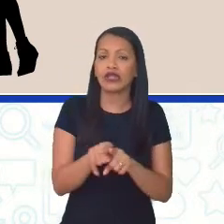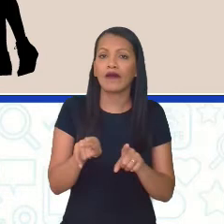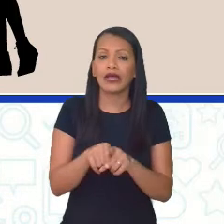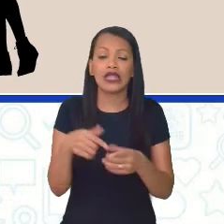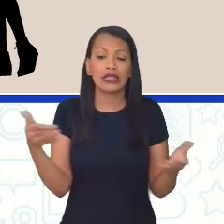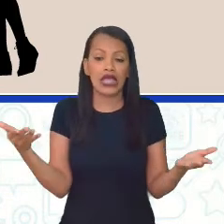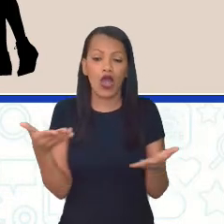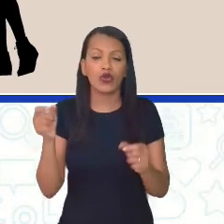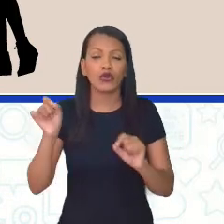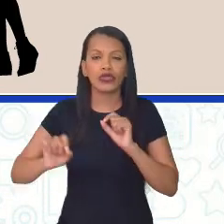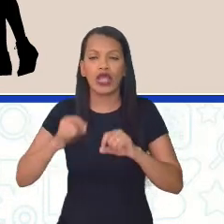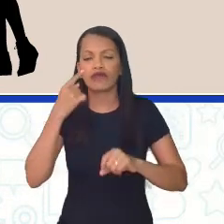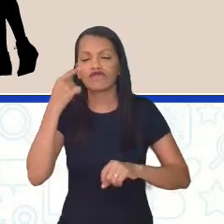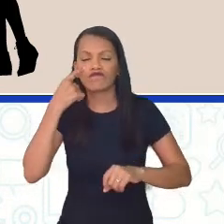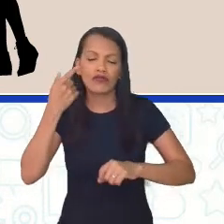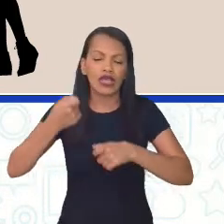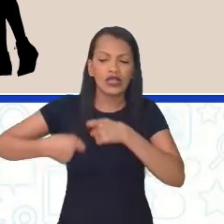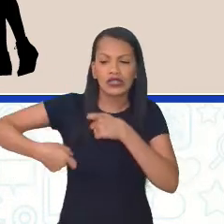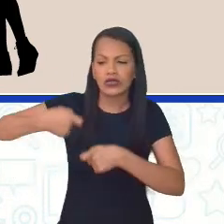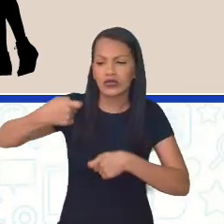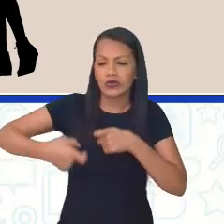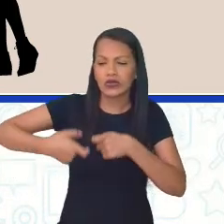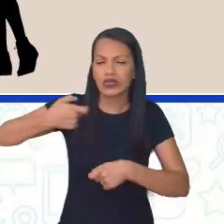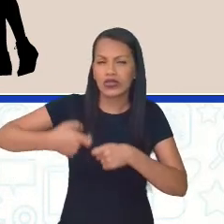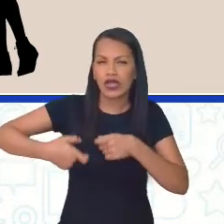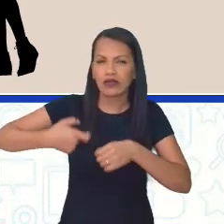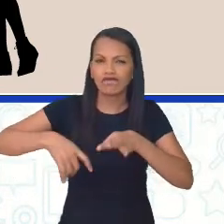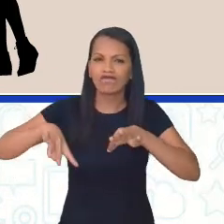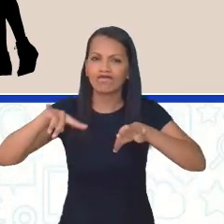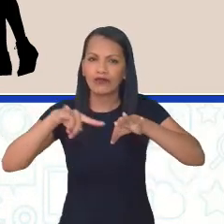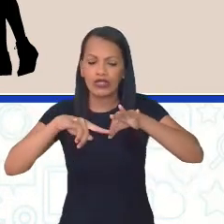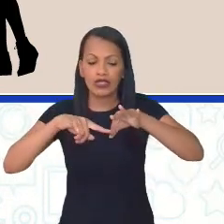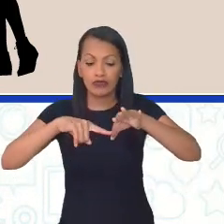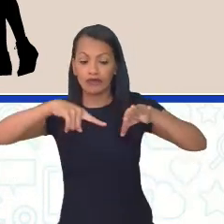também, que é a retirada para que o sêmen não